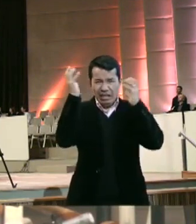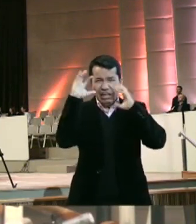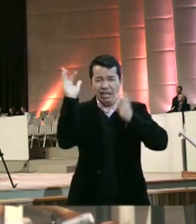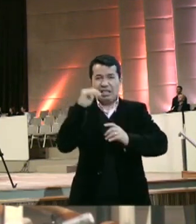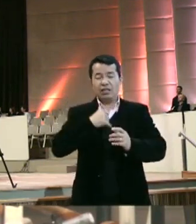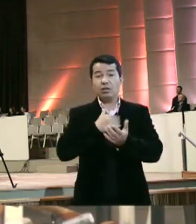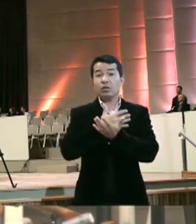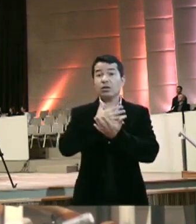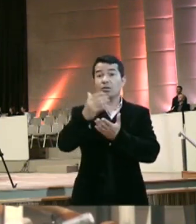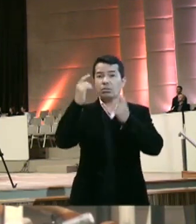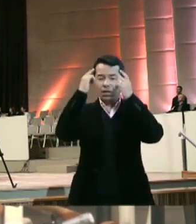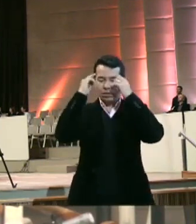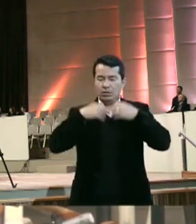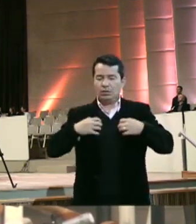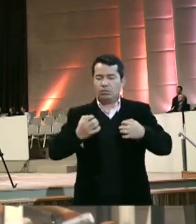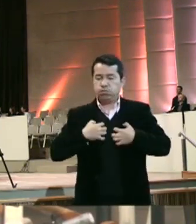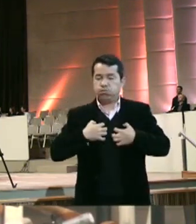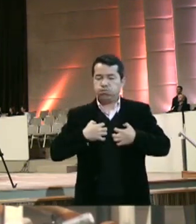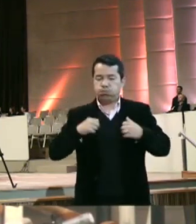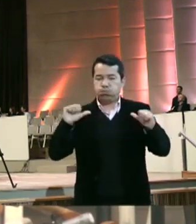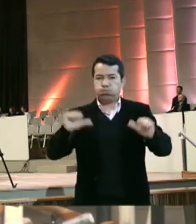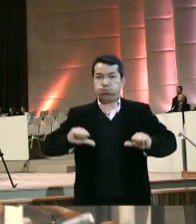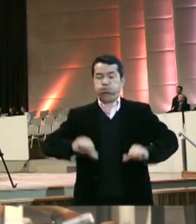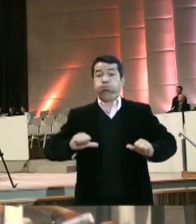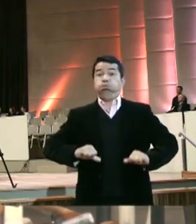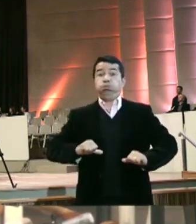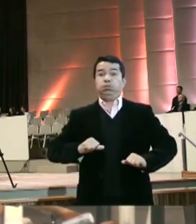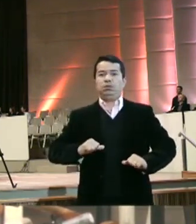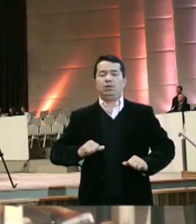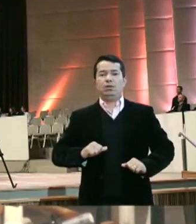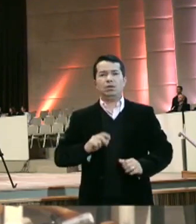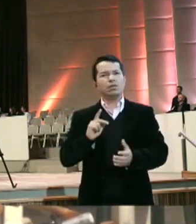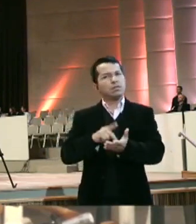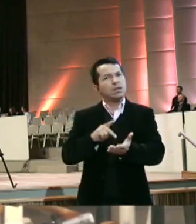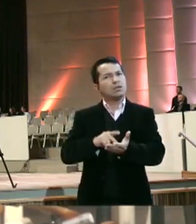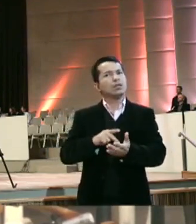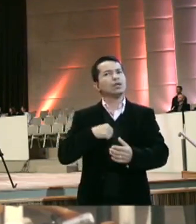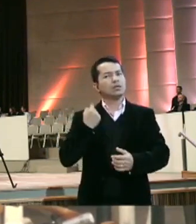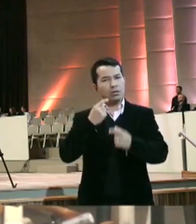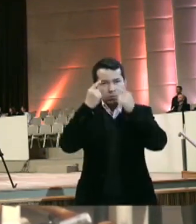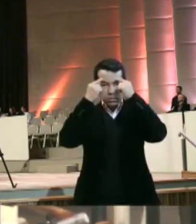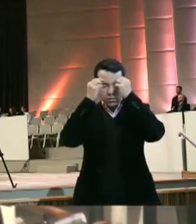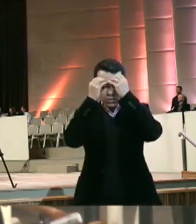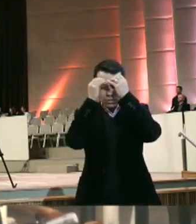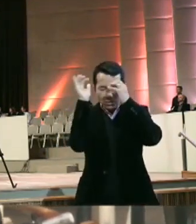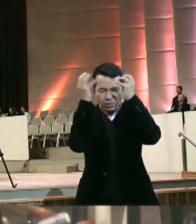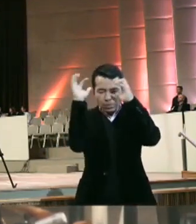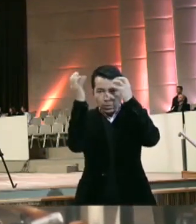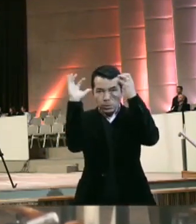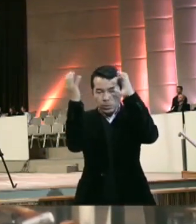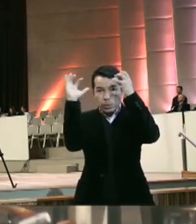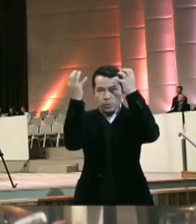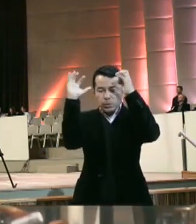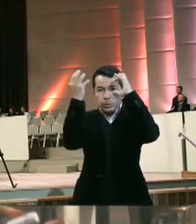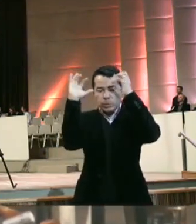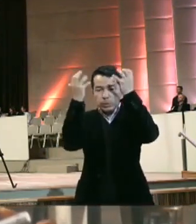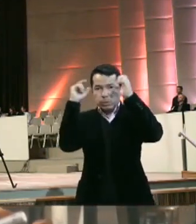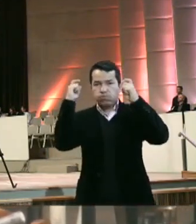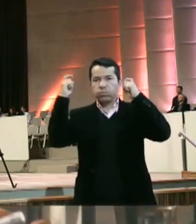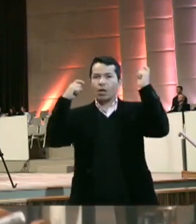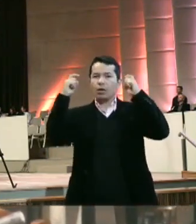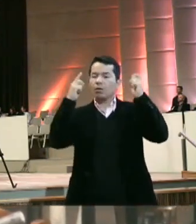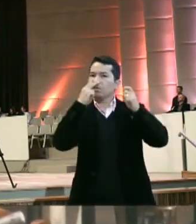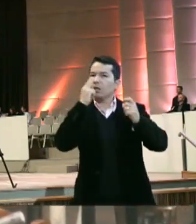um negócio horrível na minha cabeça. É interessante como a cabeça da gente funciona. Quando